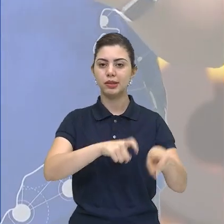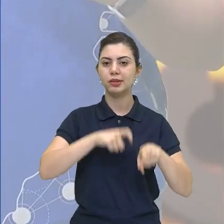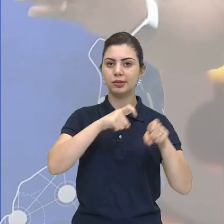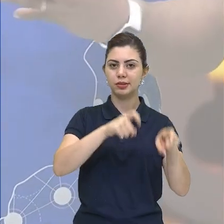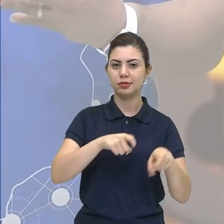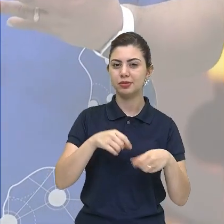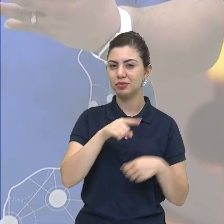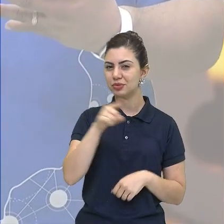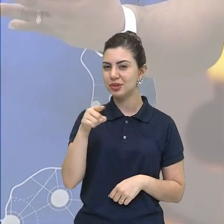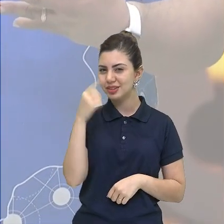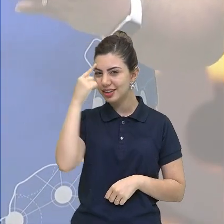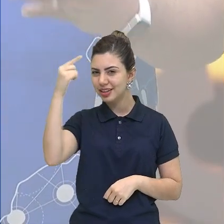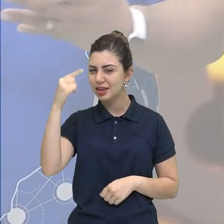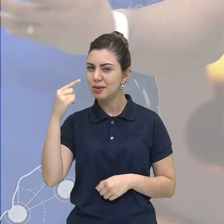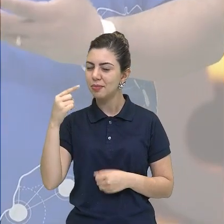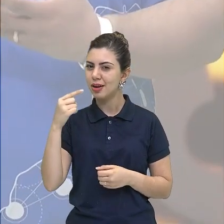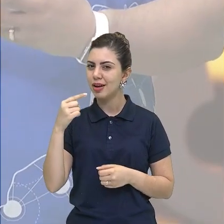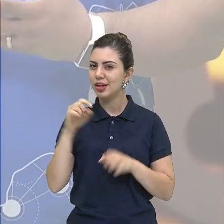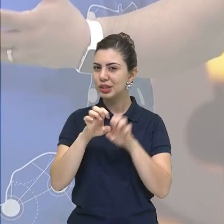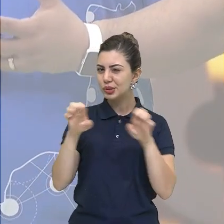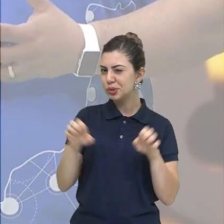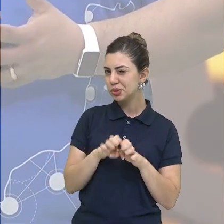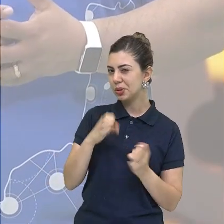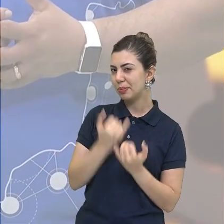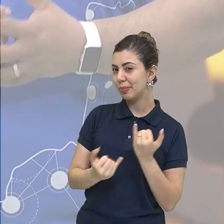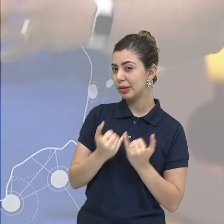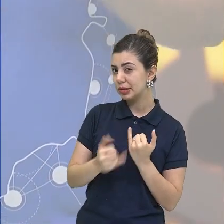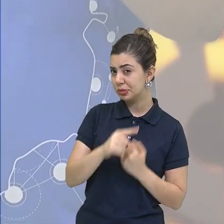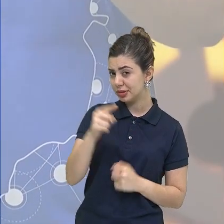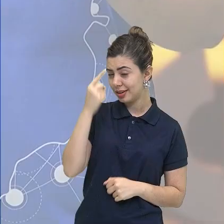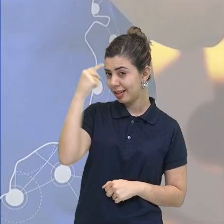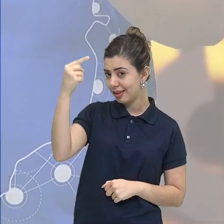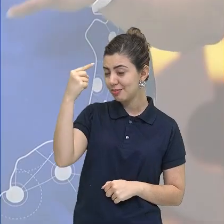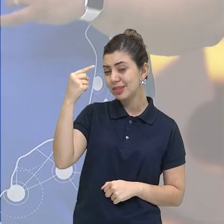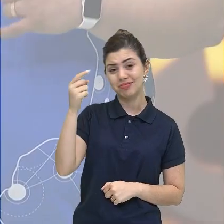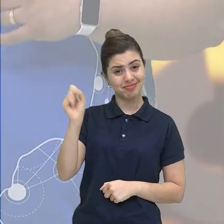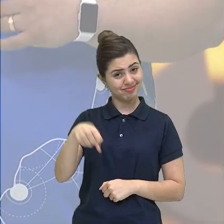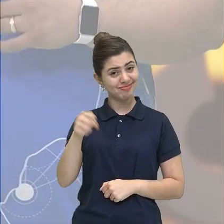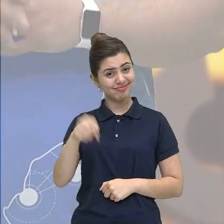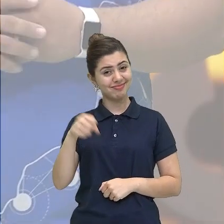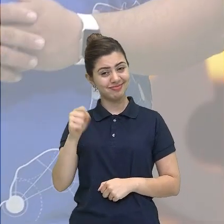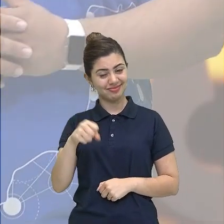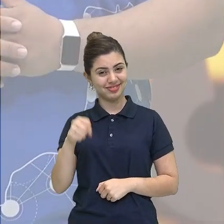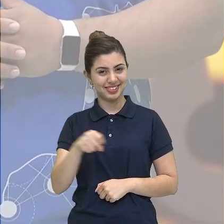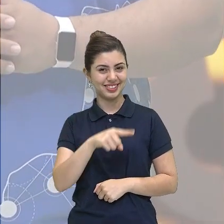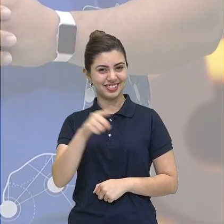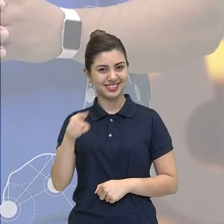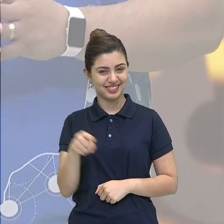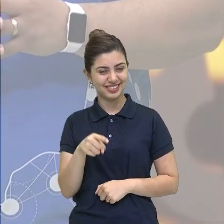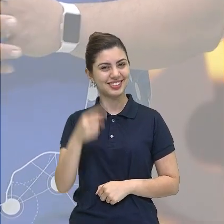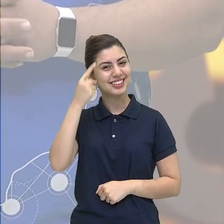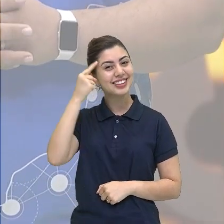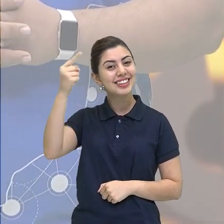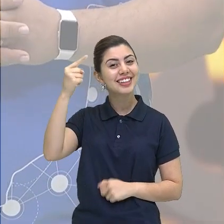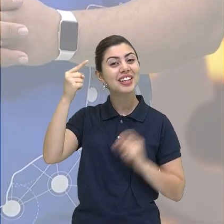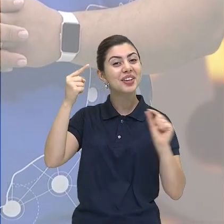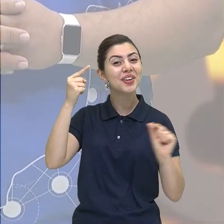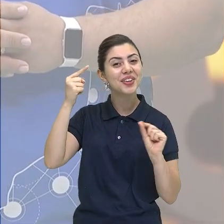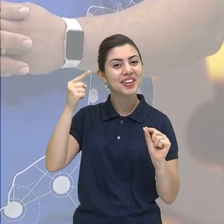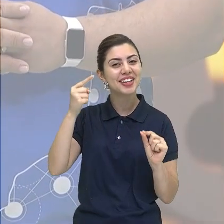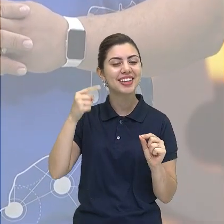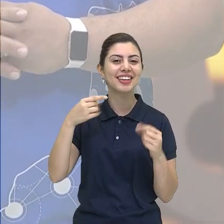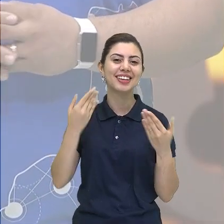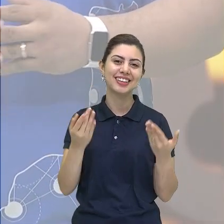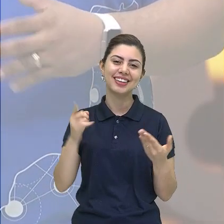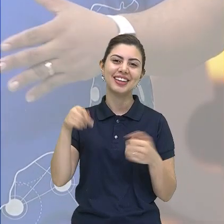você alguma estrutura semelhante? Assim, ele vem à cabeça? Assim, né? Tenho certeza que você lembrou de que dos